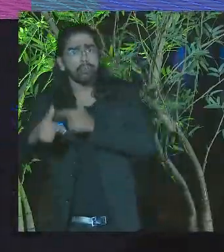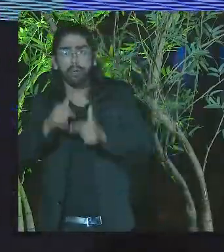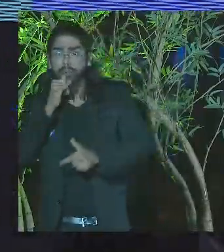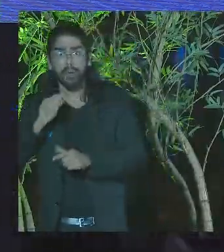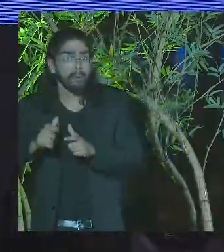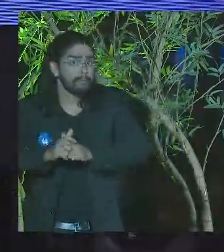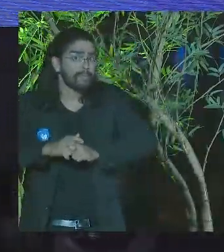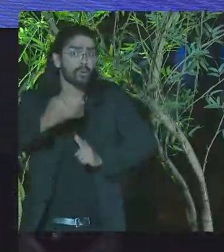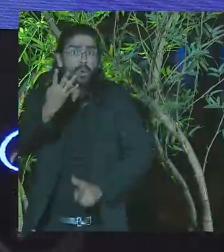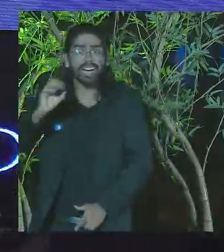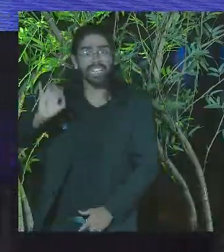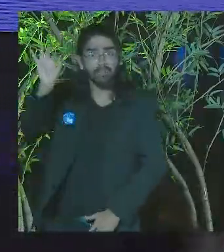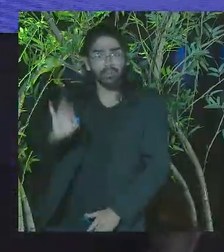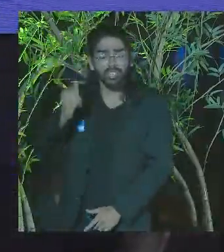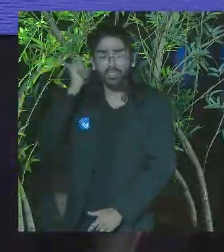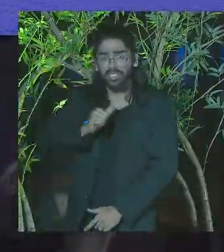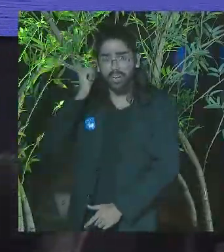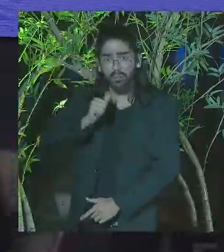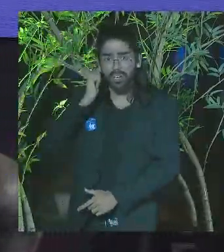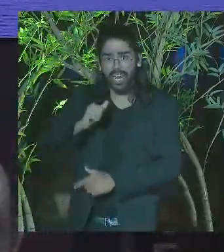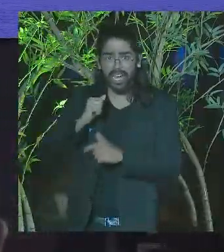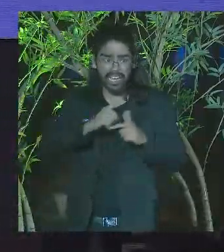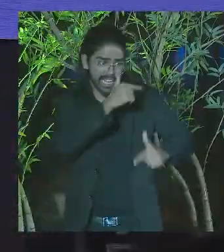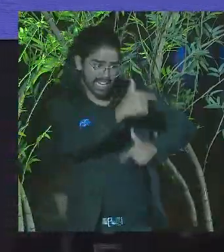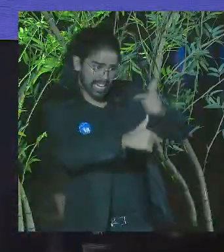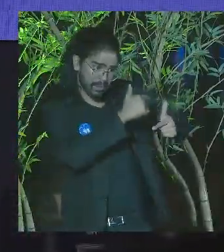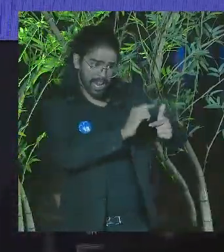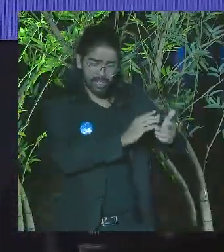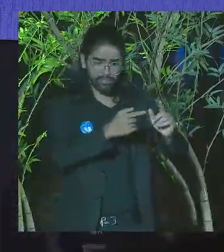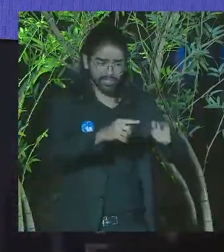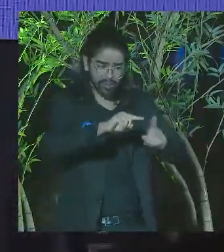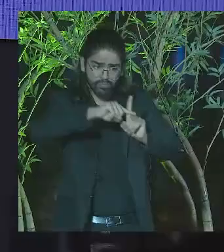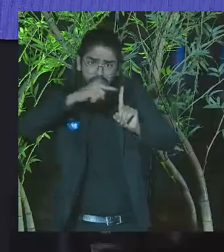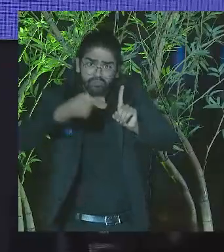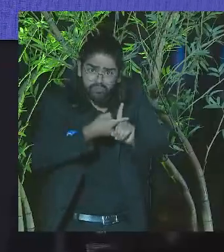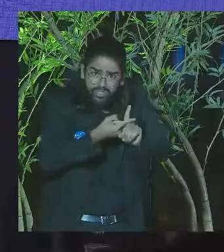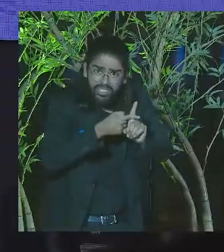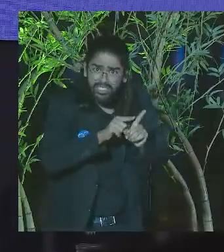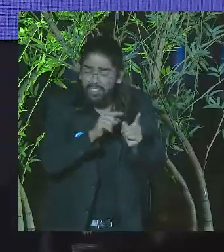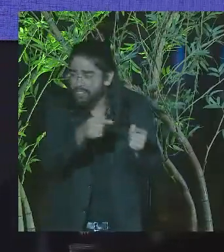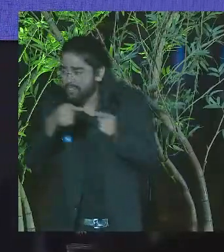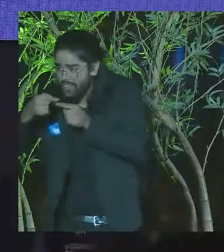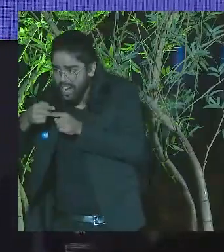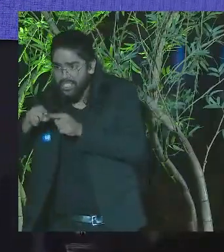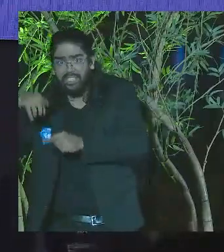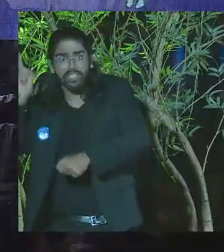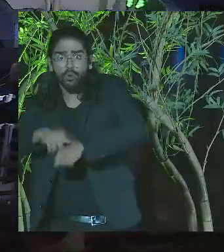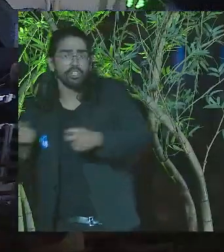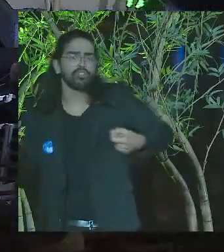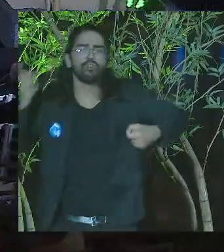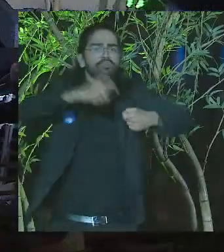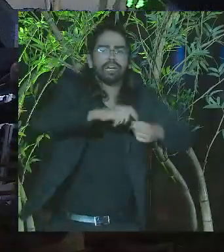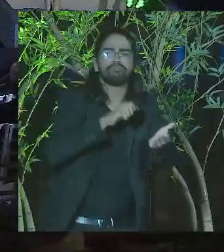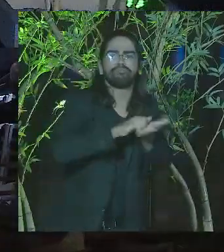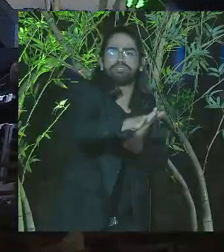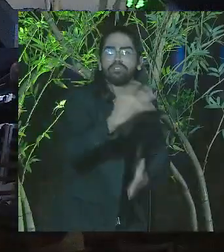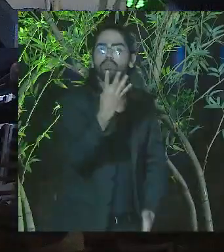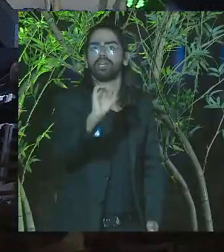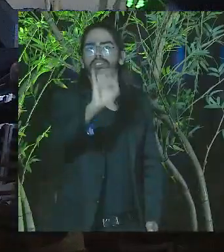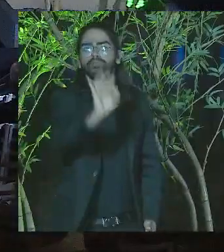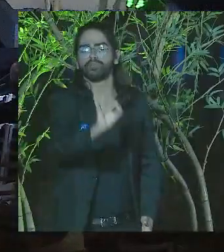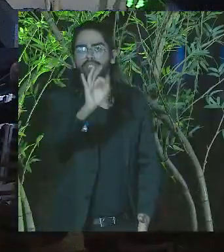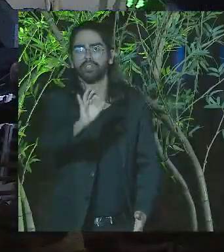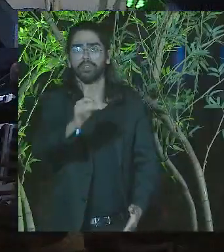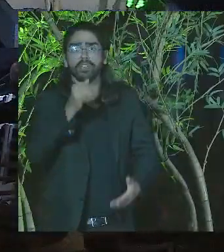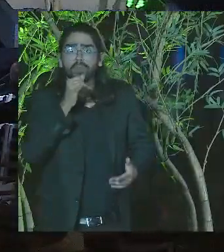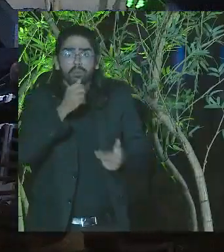licença maternidade são demitidas nesse país. A gente quer trabalhar com inteligência artificial e não consegue dar conta de uma coisa tão antiga quanto pessoas